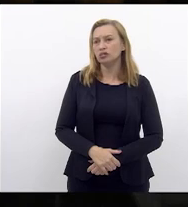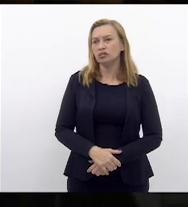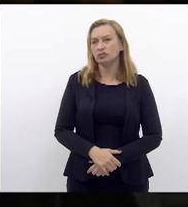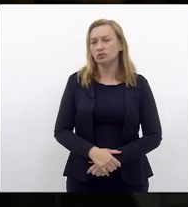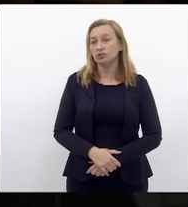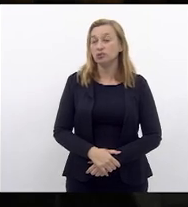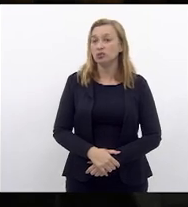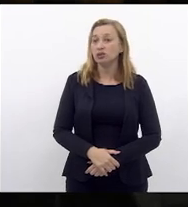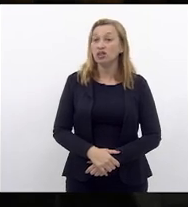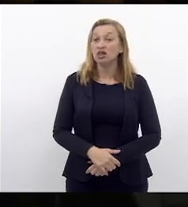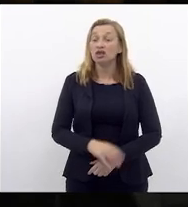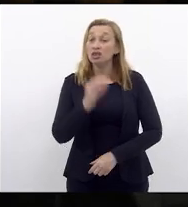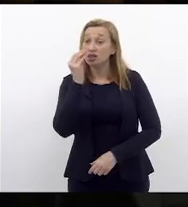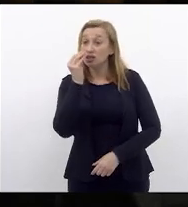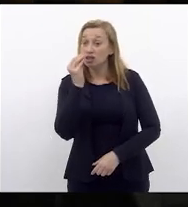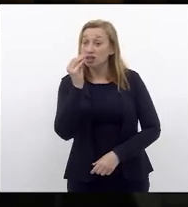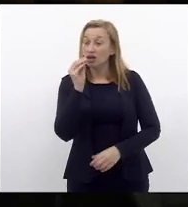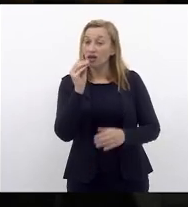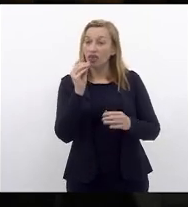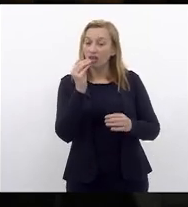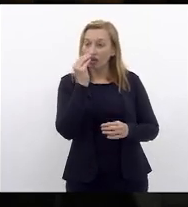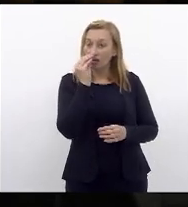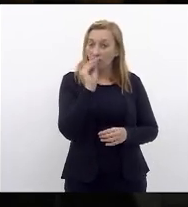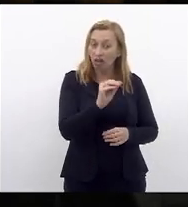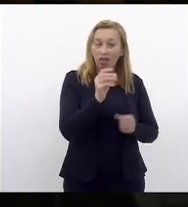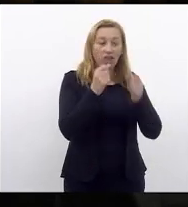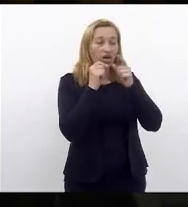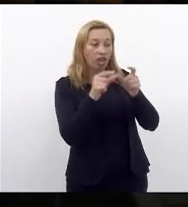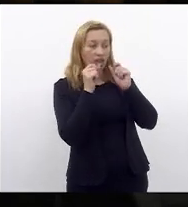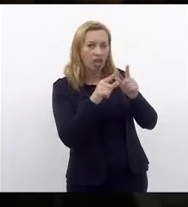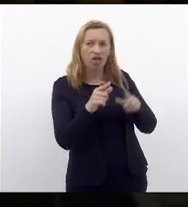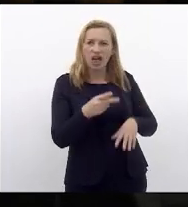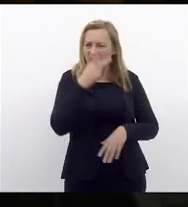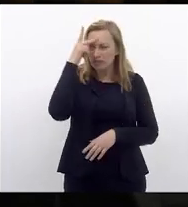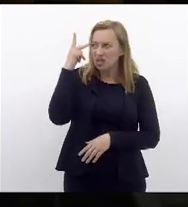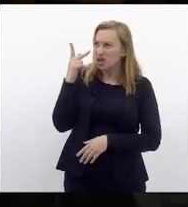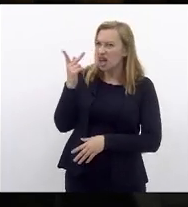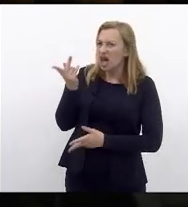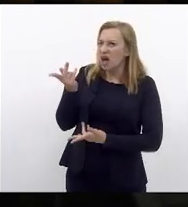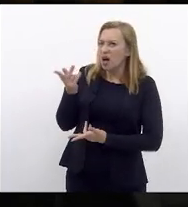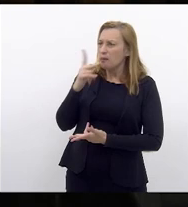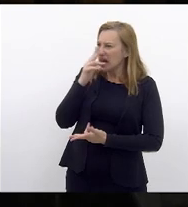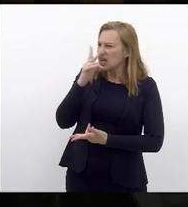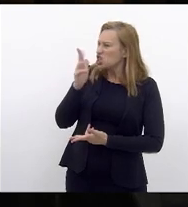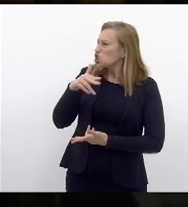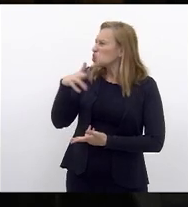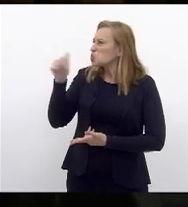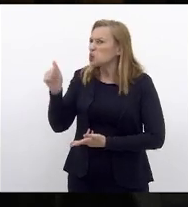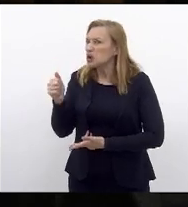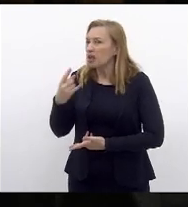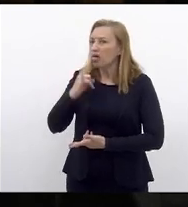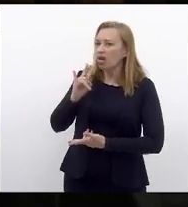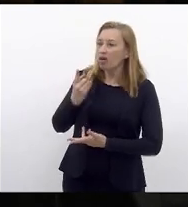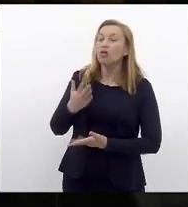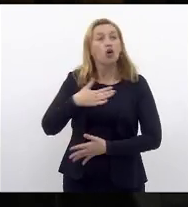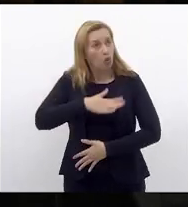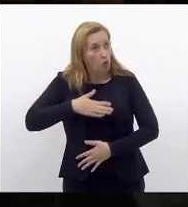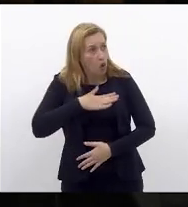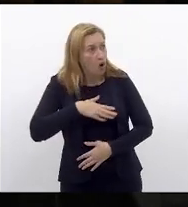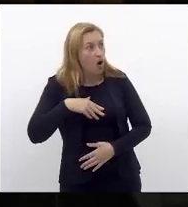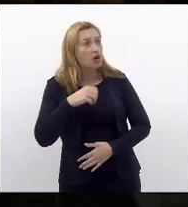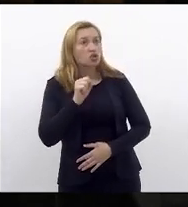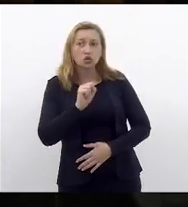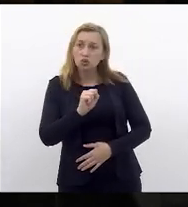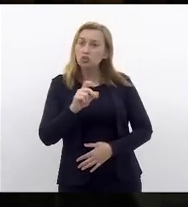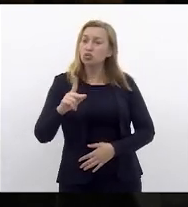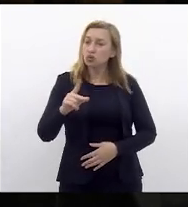E fui vaiado. Parece que o senhor nunca bebeu. Eu digo, não, gosto até de uma cervejinha. Mas no